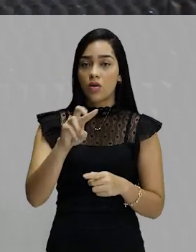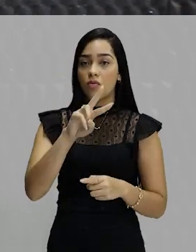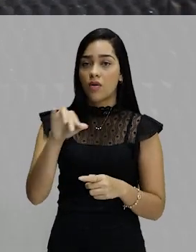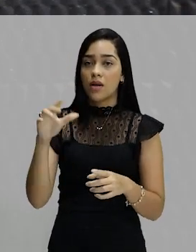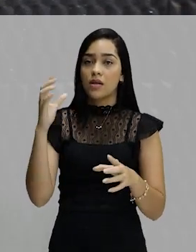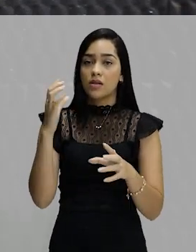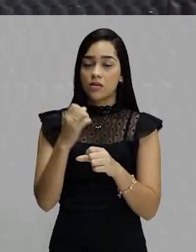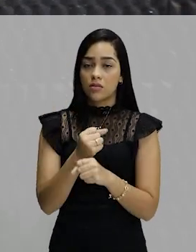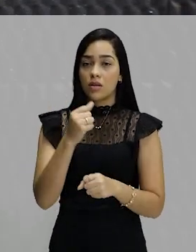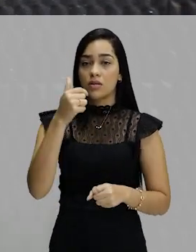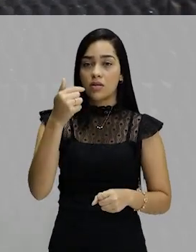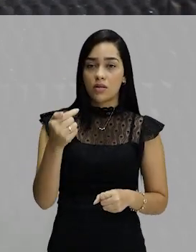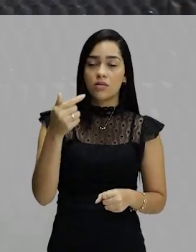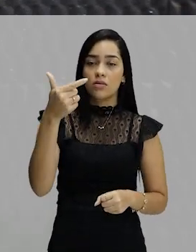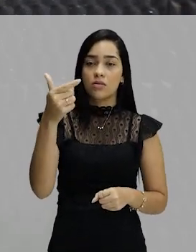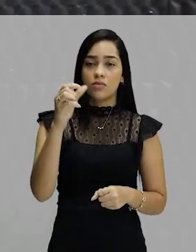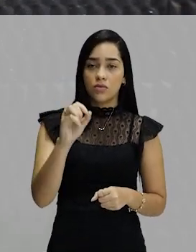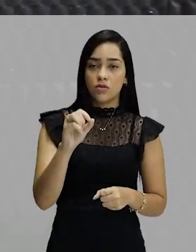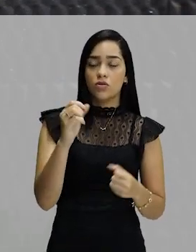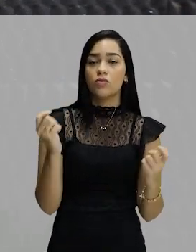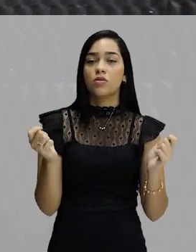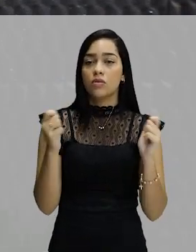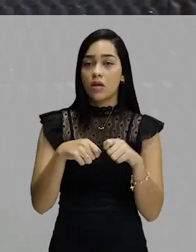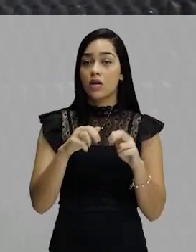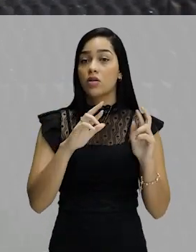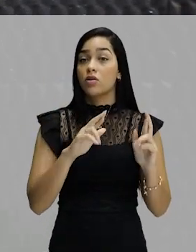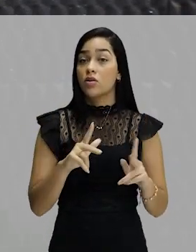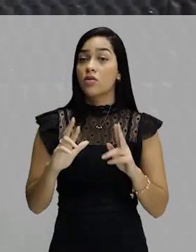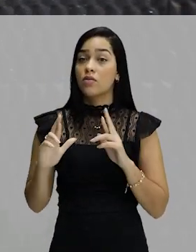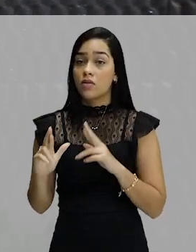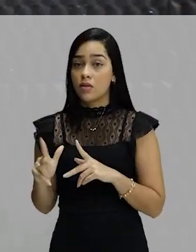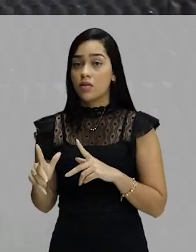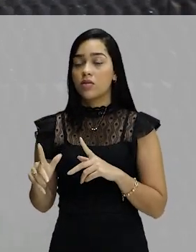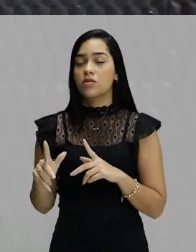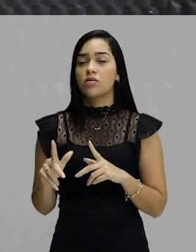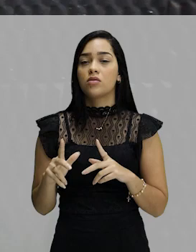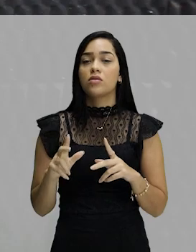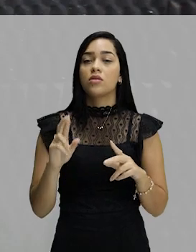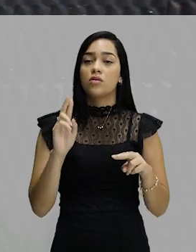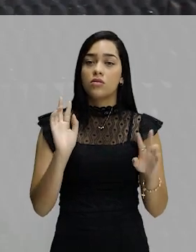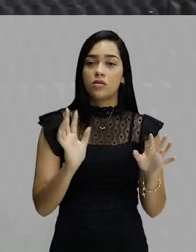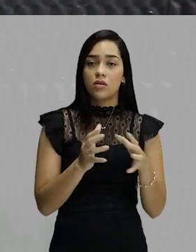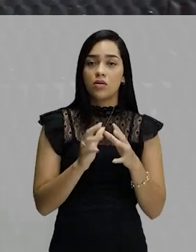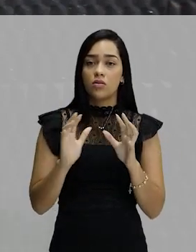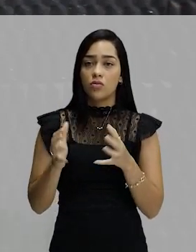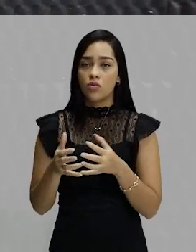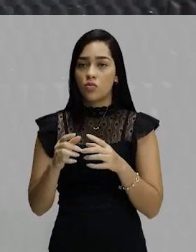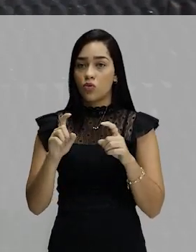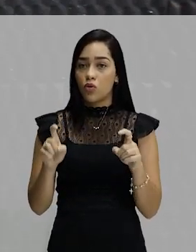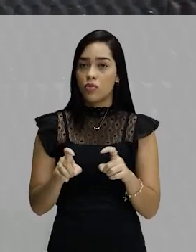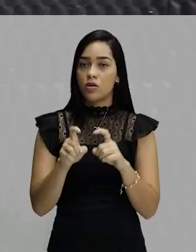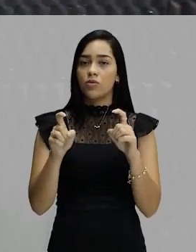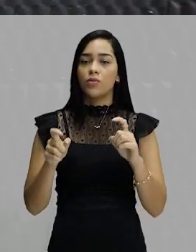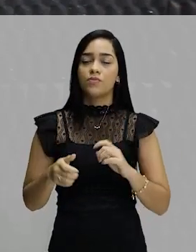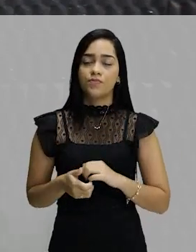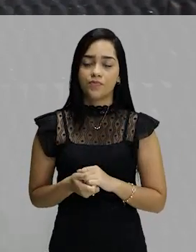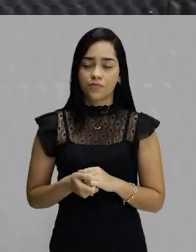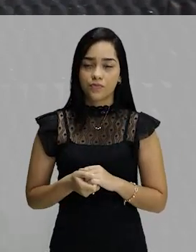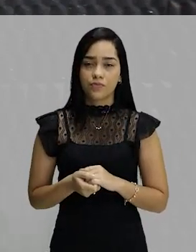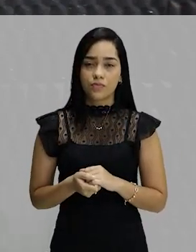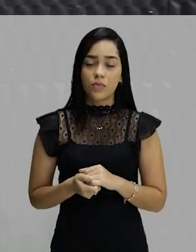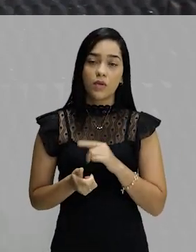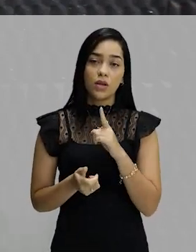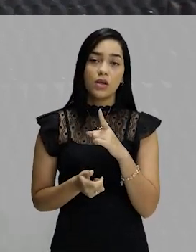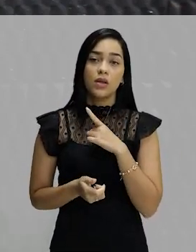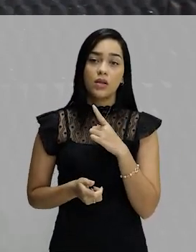encontrar 720 maneiras diferentes desses colegas se agruparem nos computadores. Tá? Então, aqui